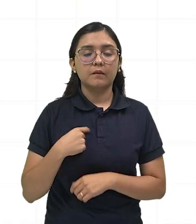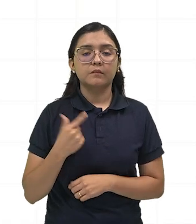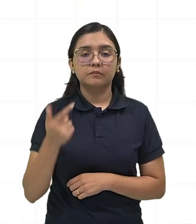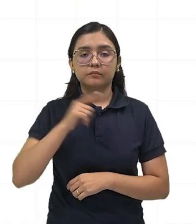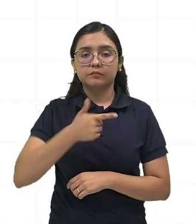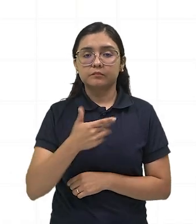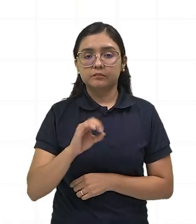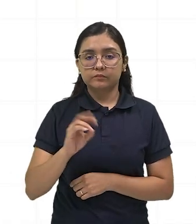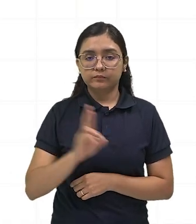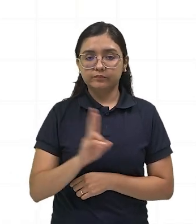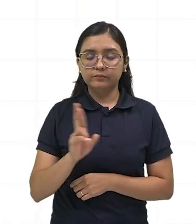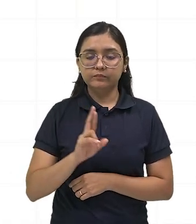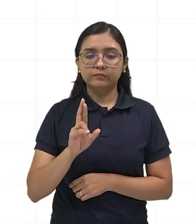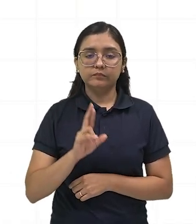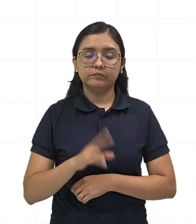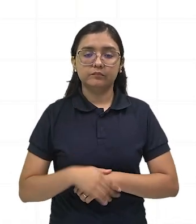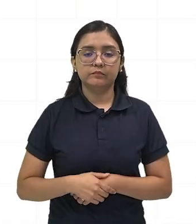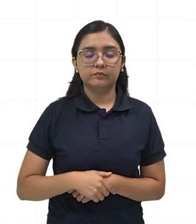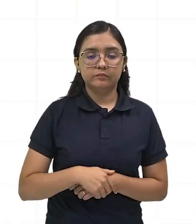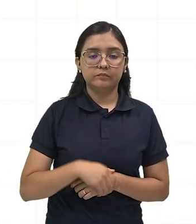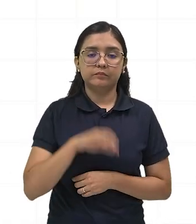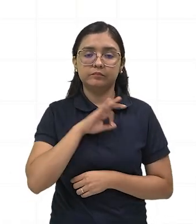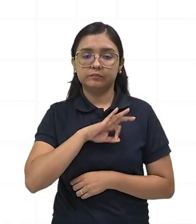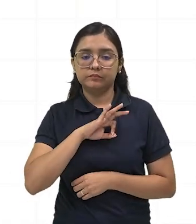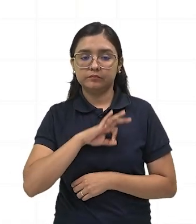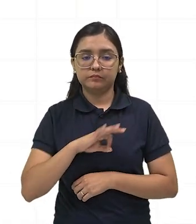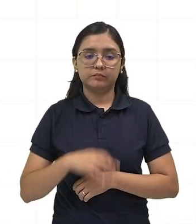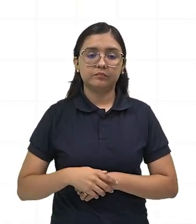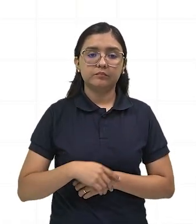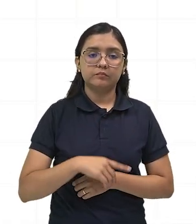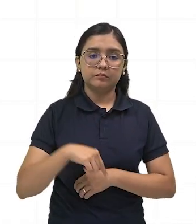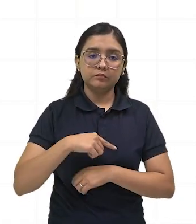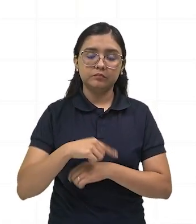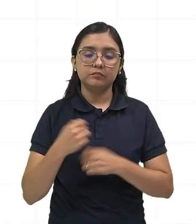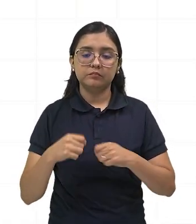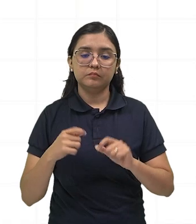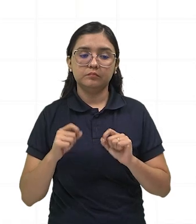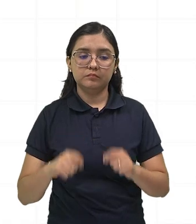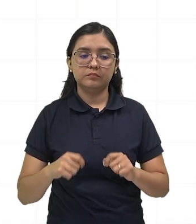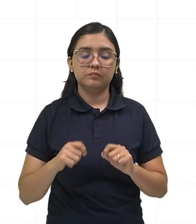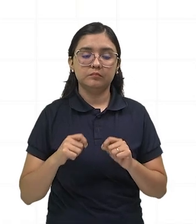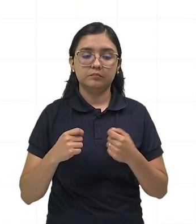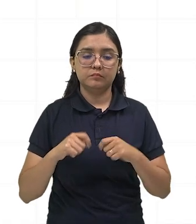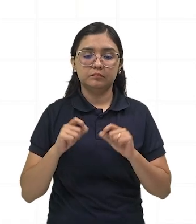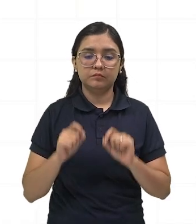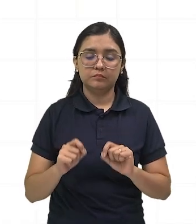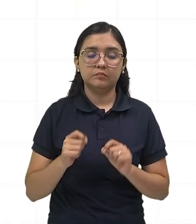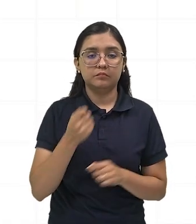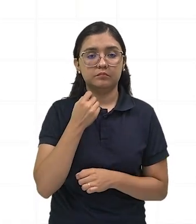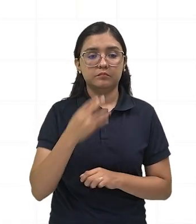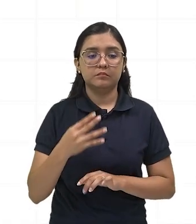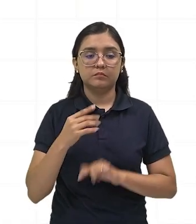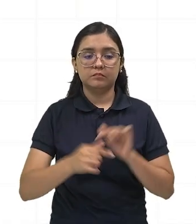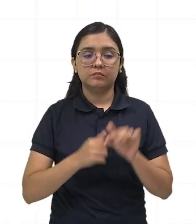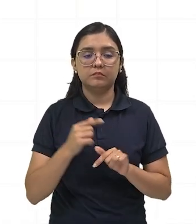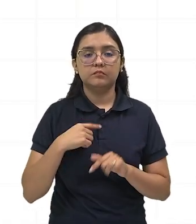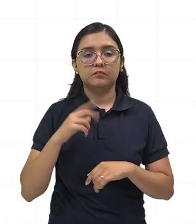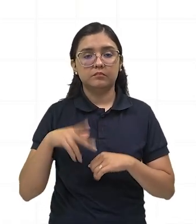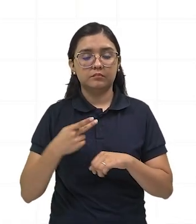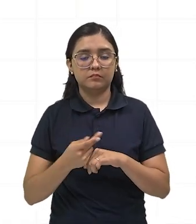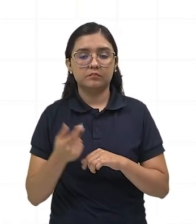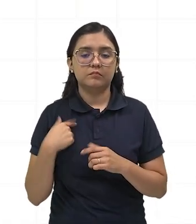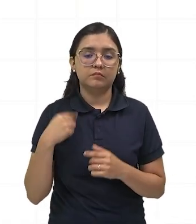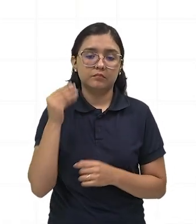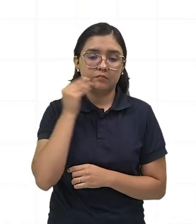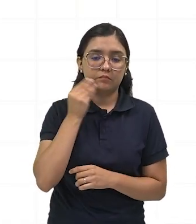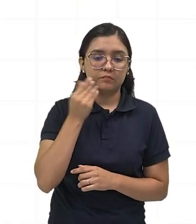R$ 20 por hora enquanto ele não receber um aumento. Né? Primeiro ele tem que mostrar o trabalho, né? Um bom trabalho, e depois ele luta aí pelo